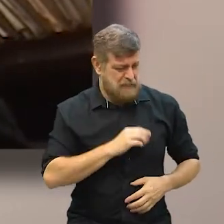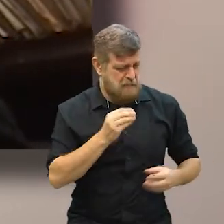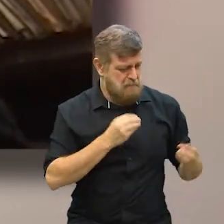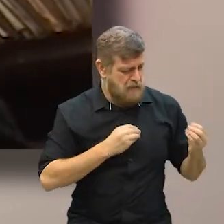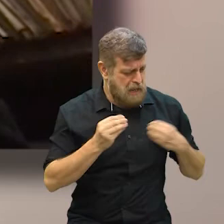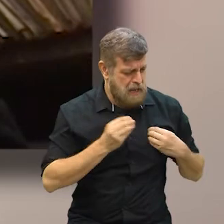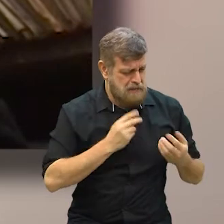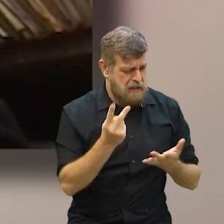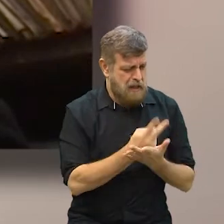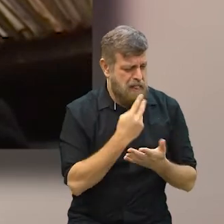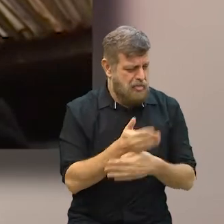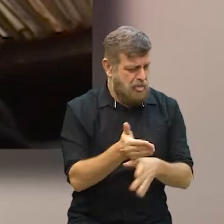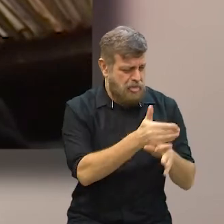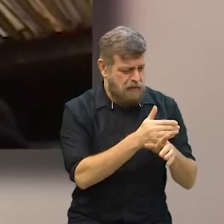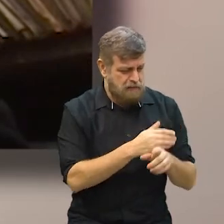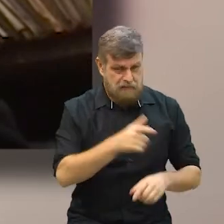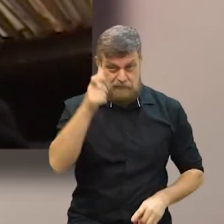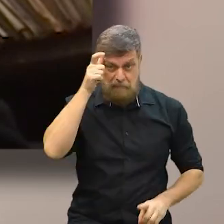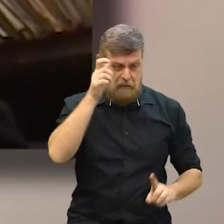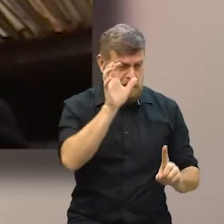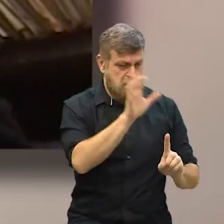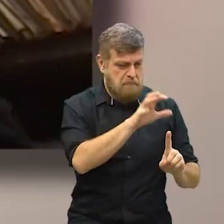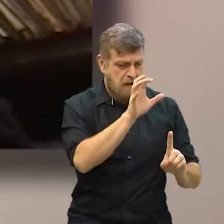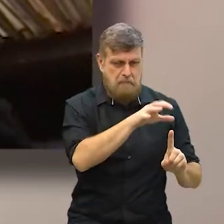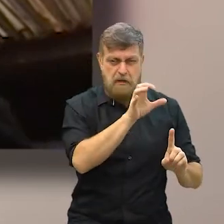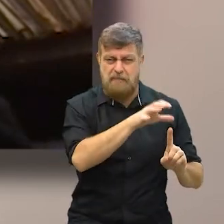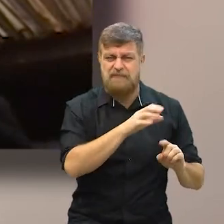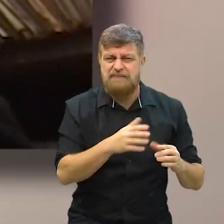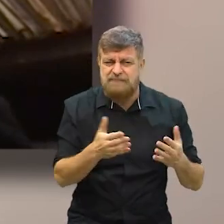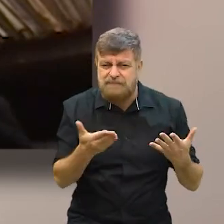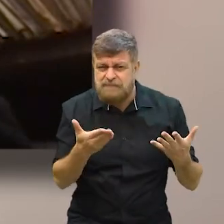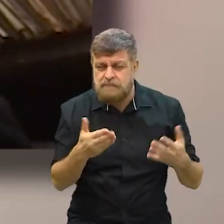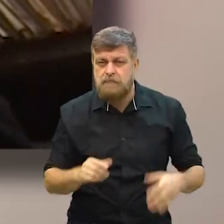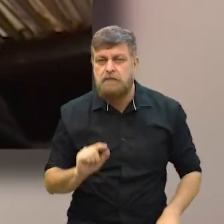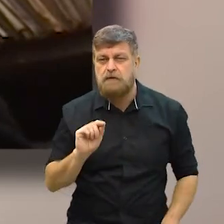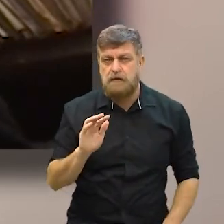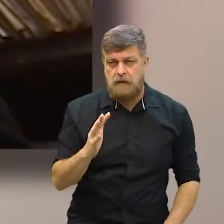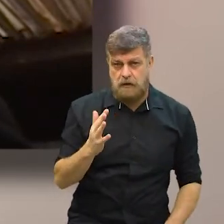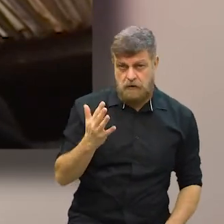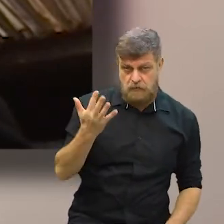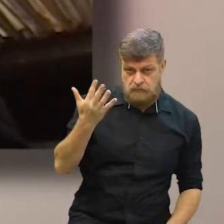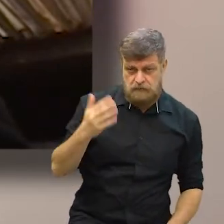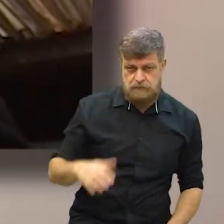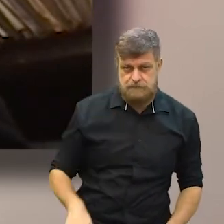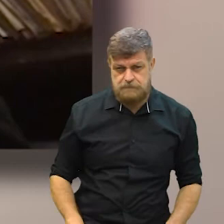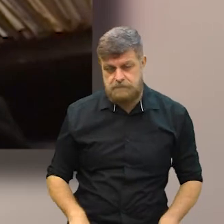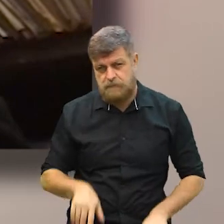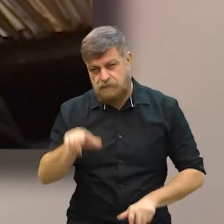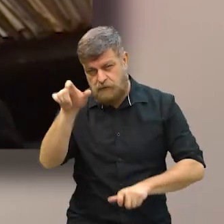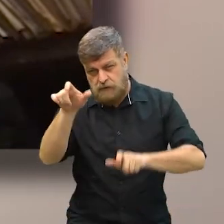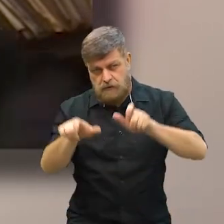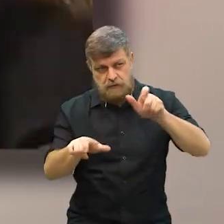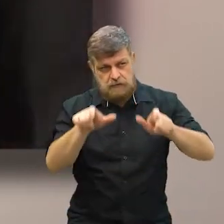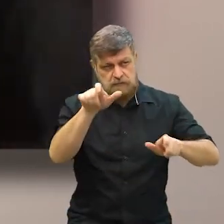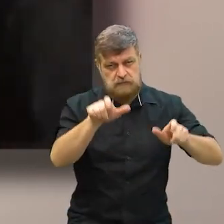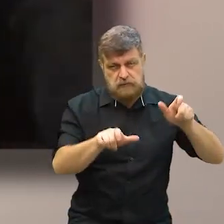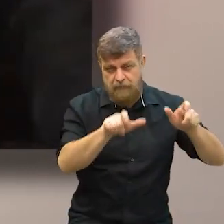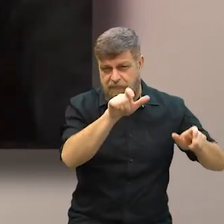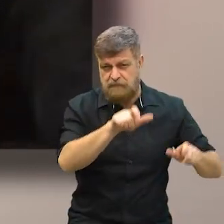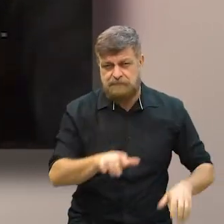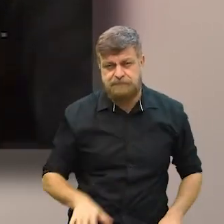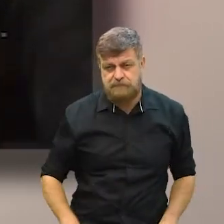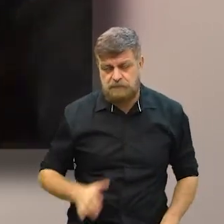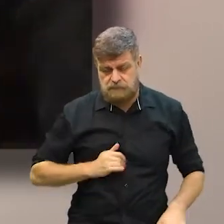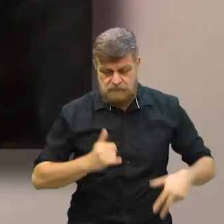vadiagem, uma doença do demônio, né? Isso faz com que as pessoas